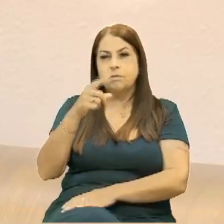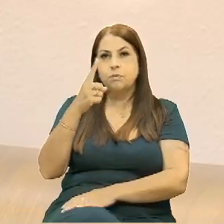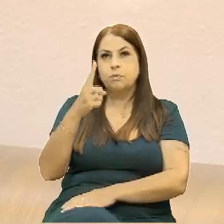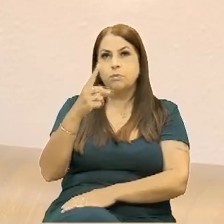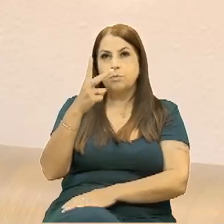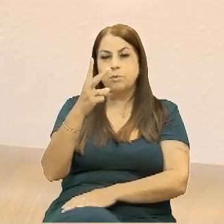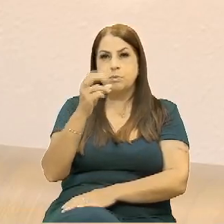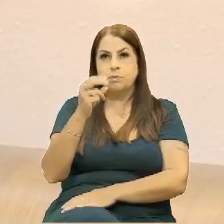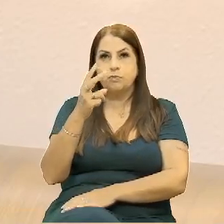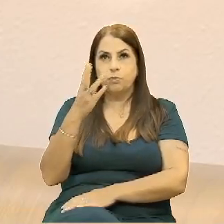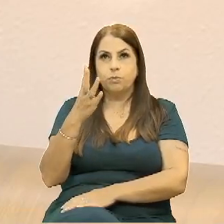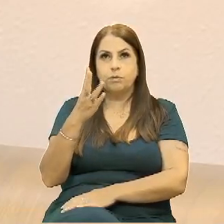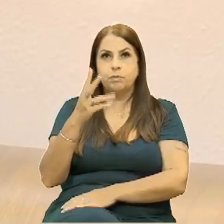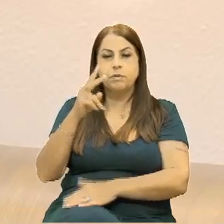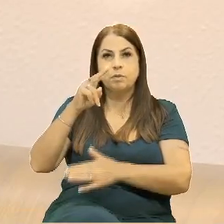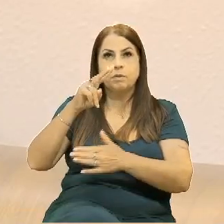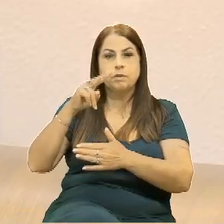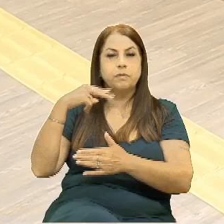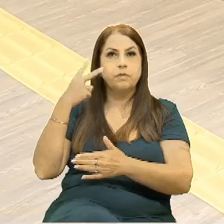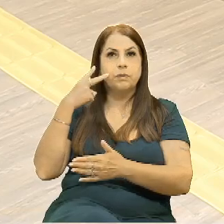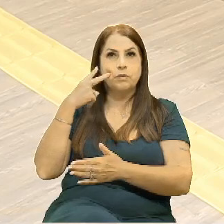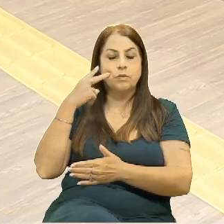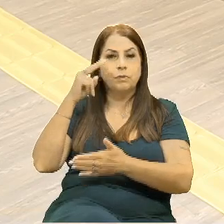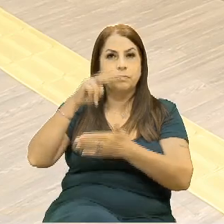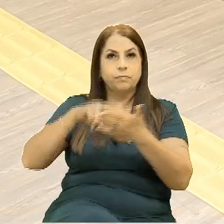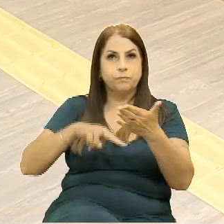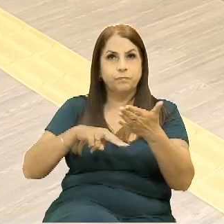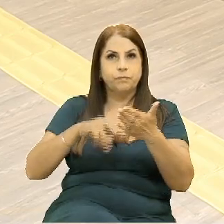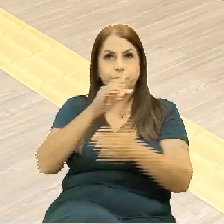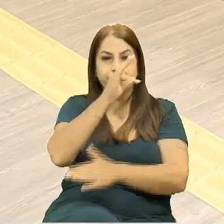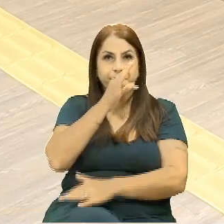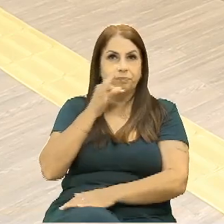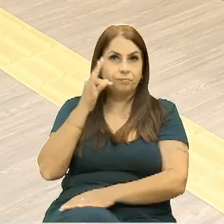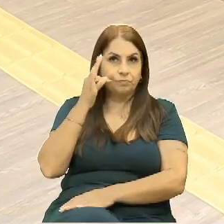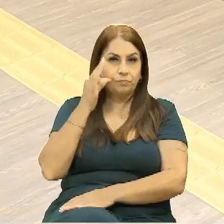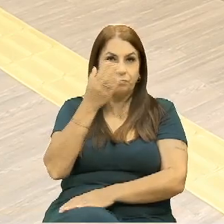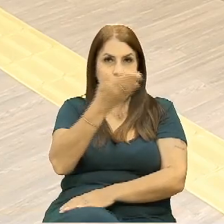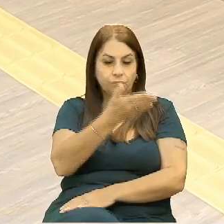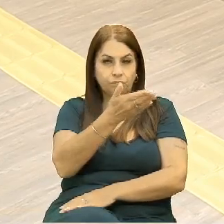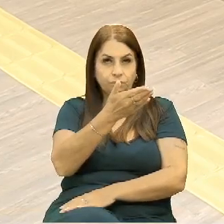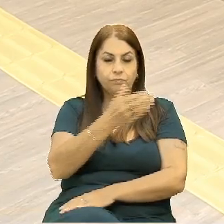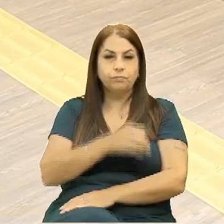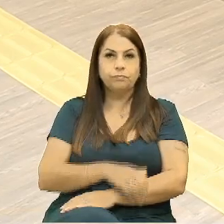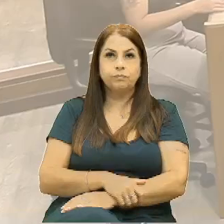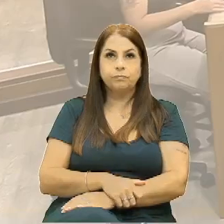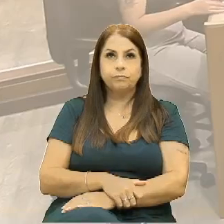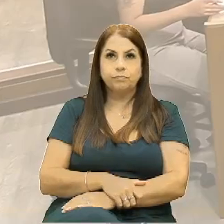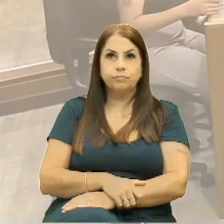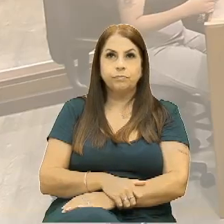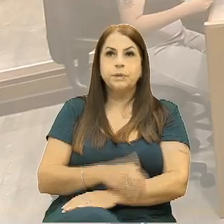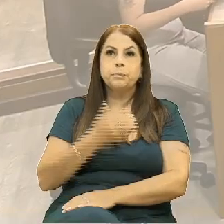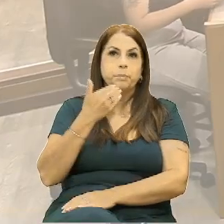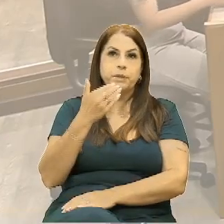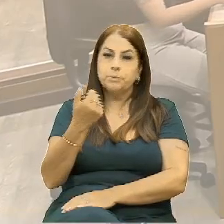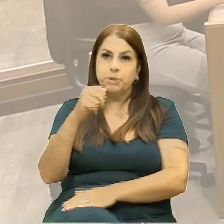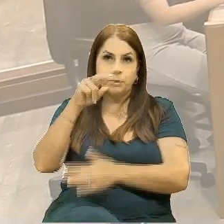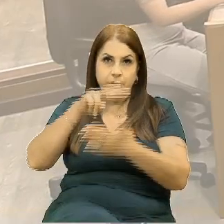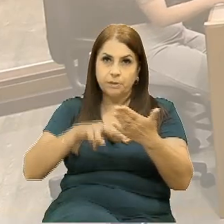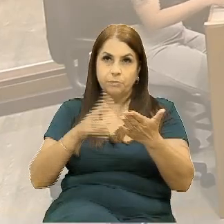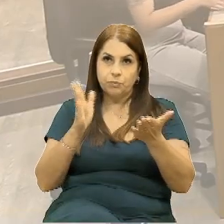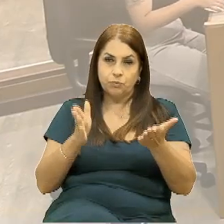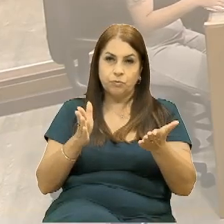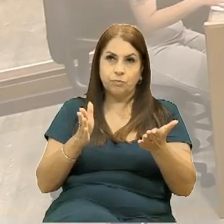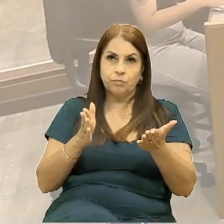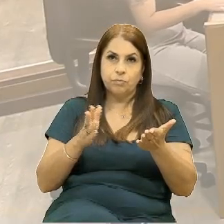MR-1/2024. Relatora, vereadora Tatiane Frisso, com a palavra a relatora. Peço a dispensa por já ter